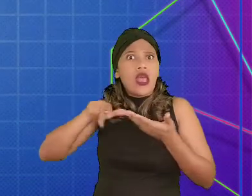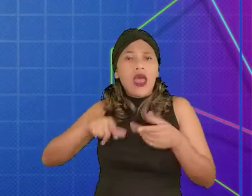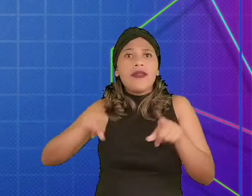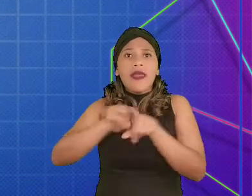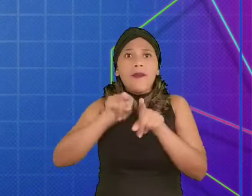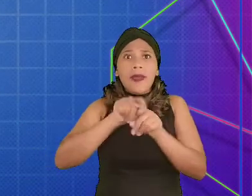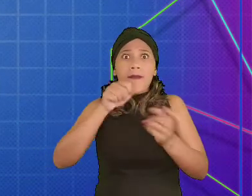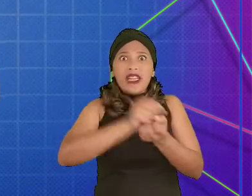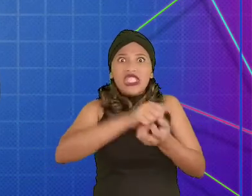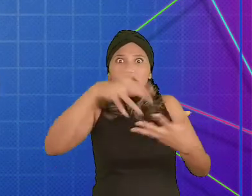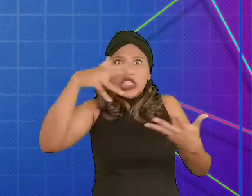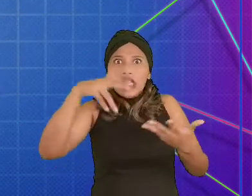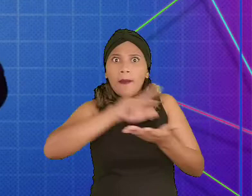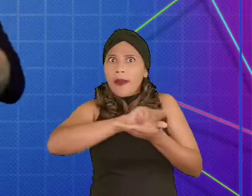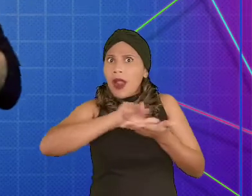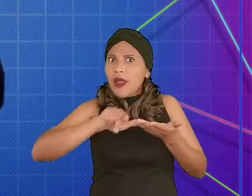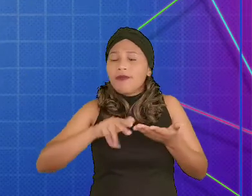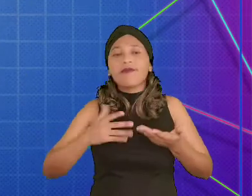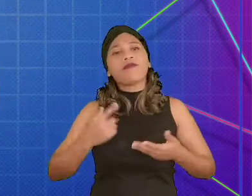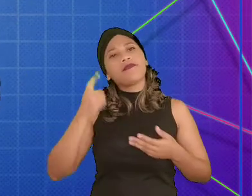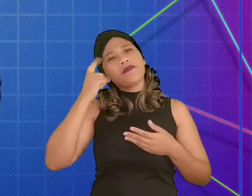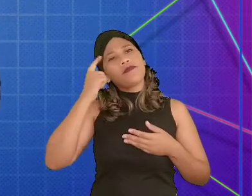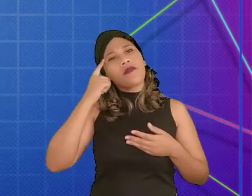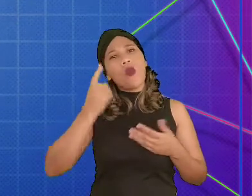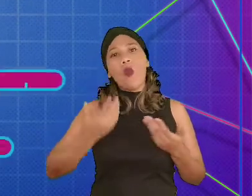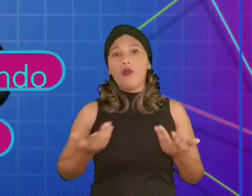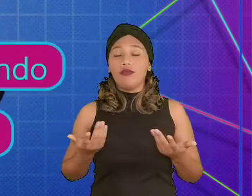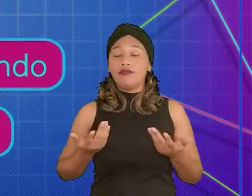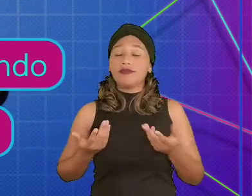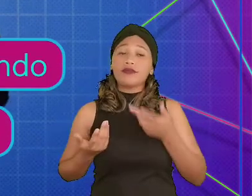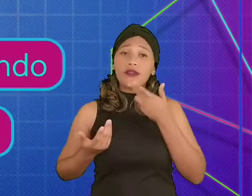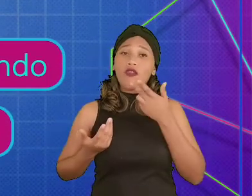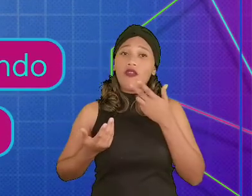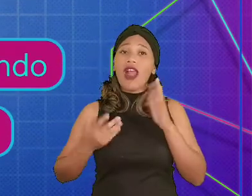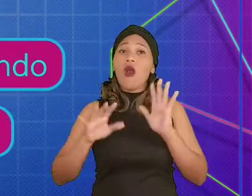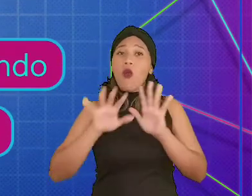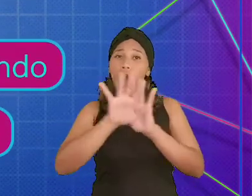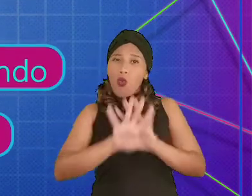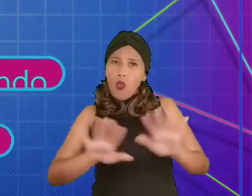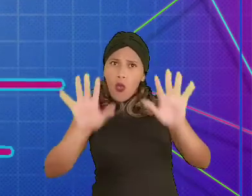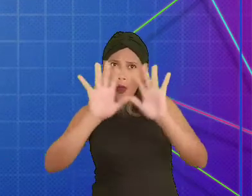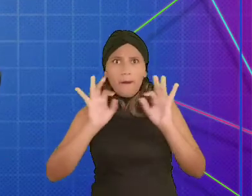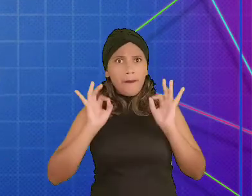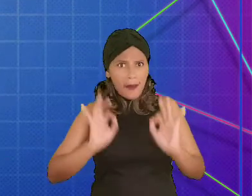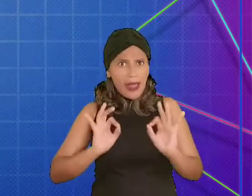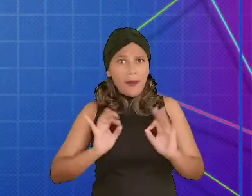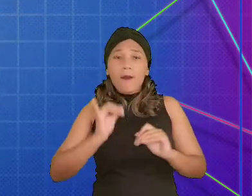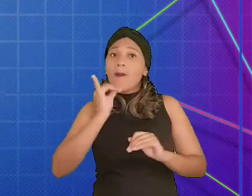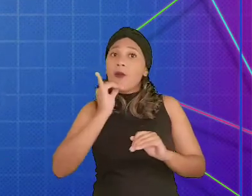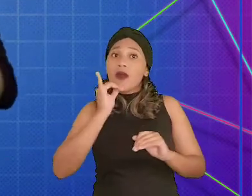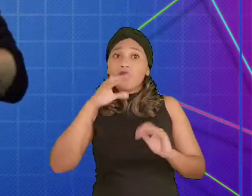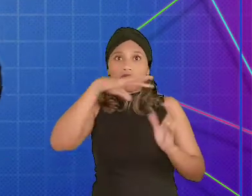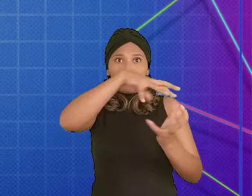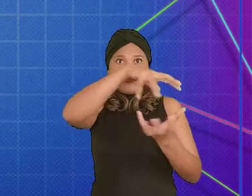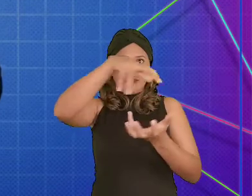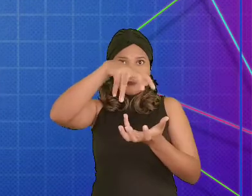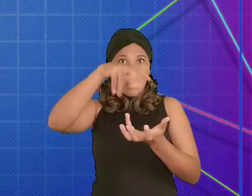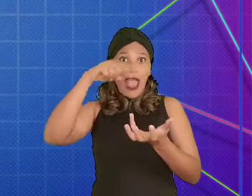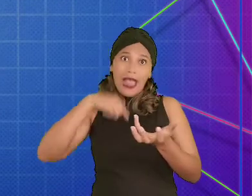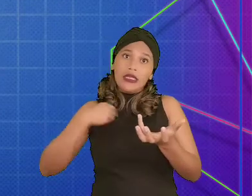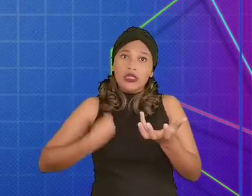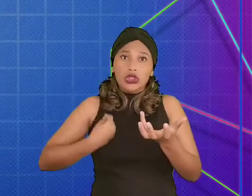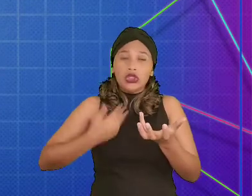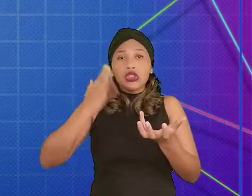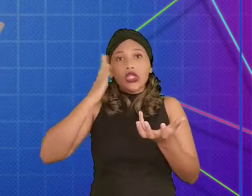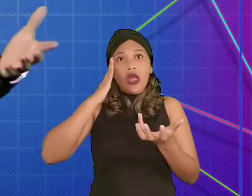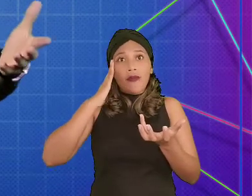diferentes. Para esses tipos de mundos, pense primeiro no formato. E quando eu digo formato, é a forma mesmo. Por exemplo, a Terra é um geoide.